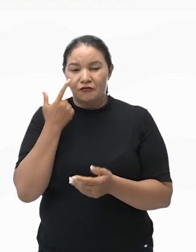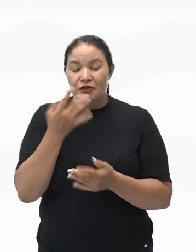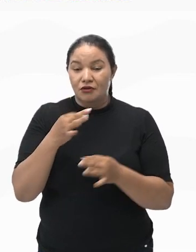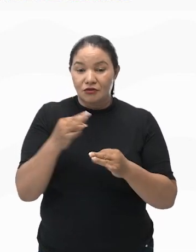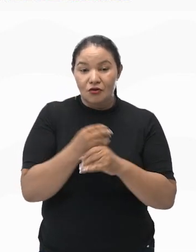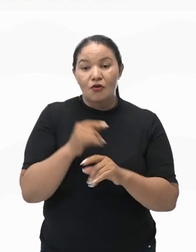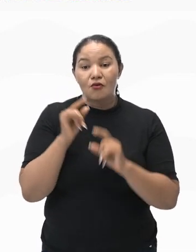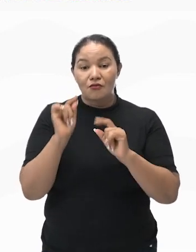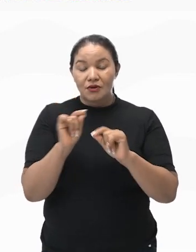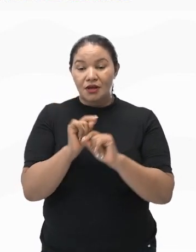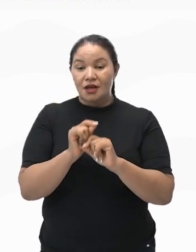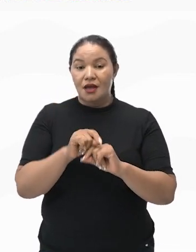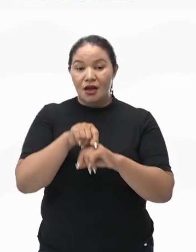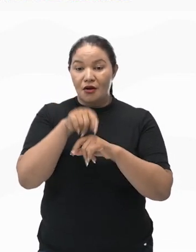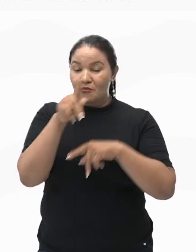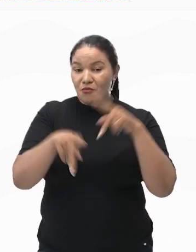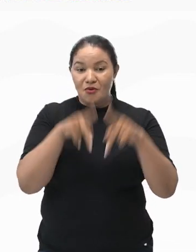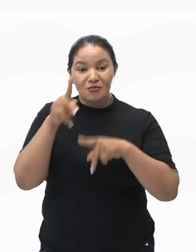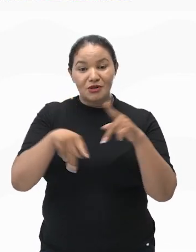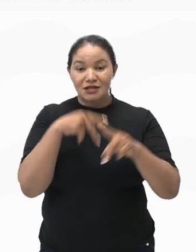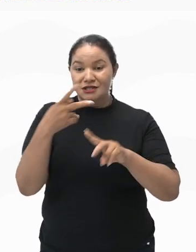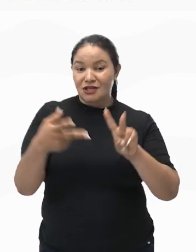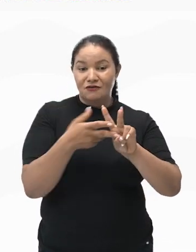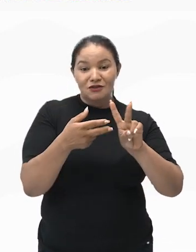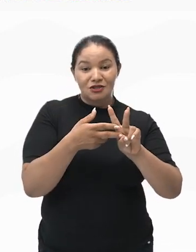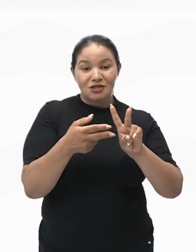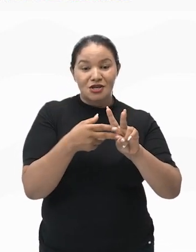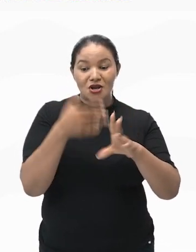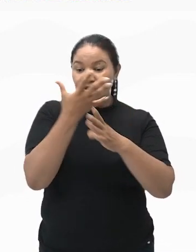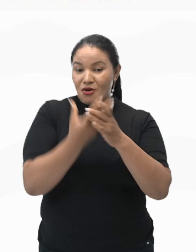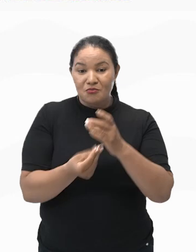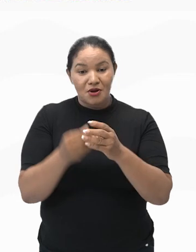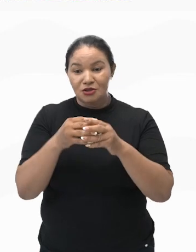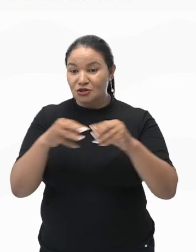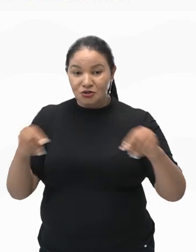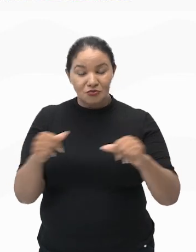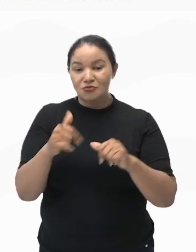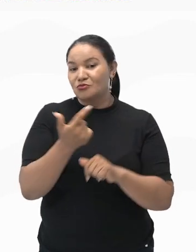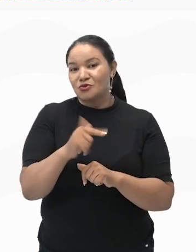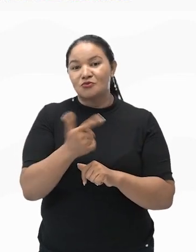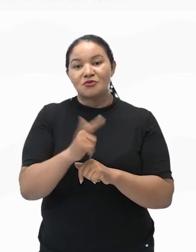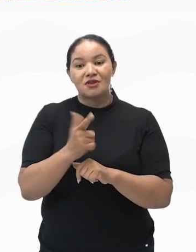populações indígenas elas não desapareceram ao longo do tempo. Mesmo sofrendo tudo o que